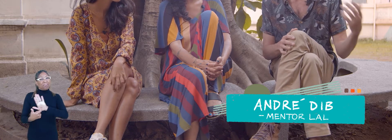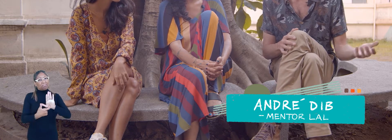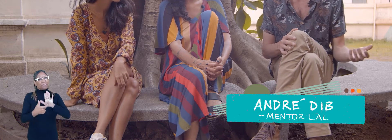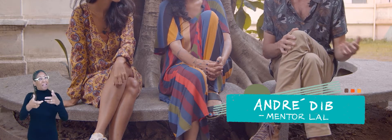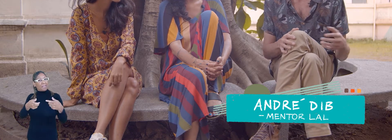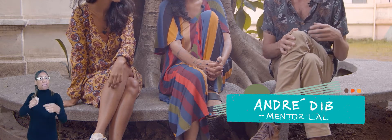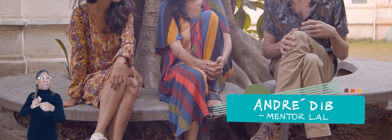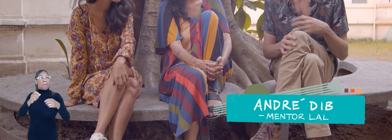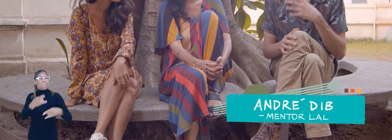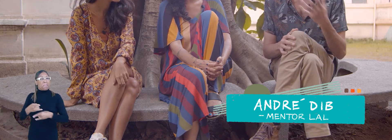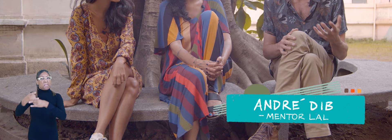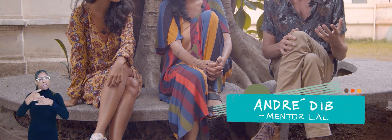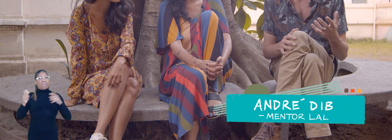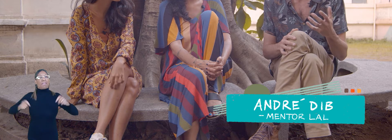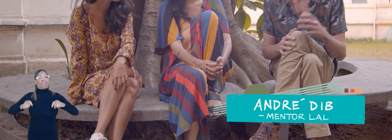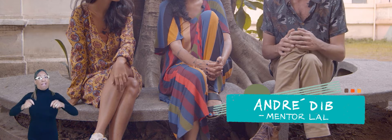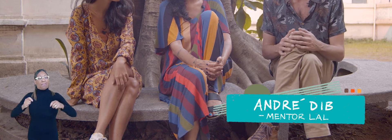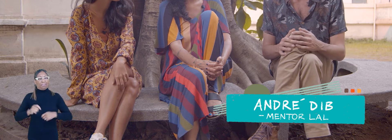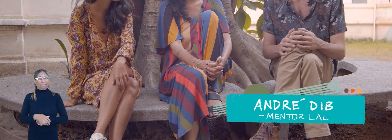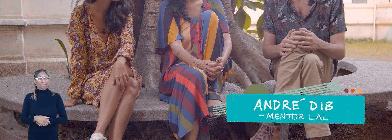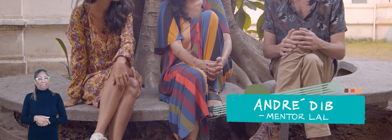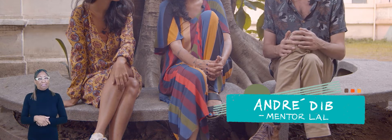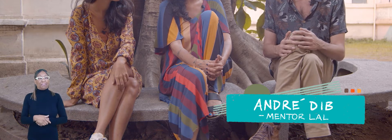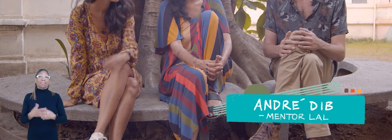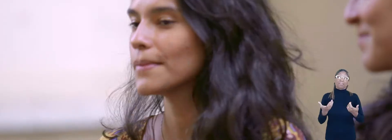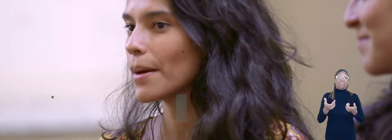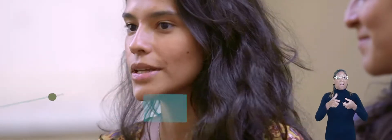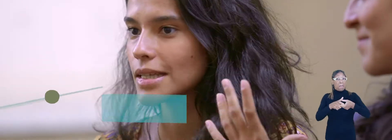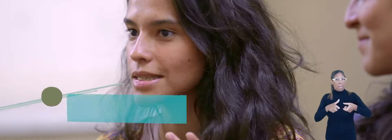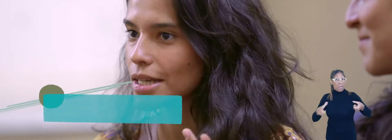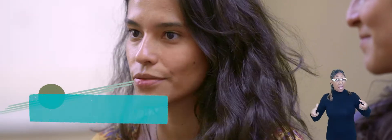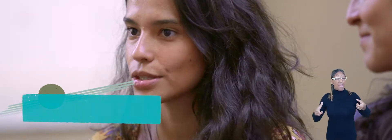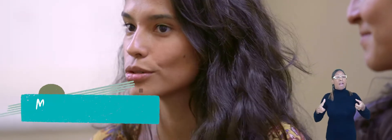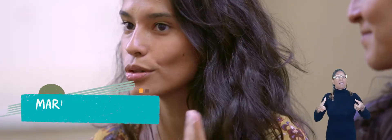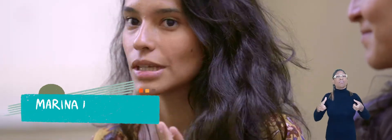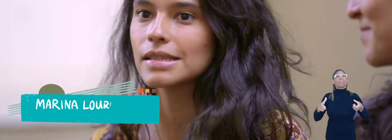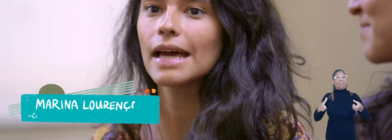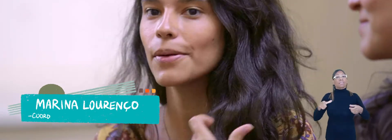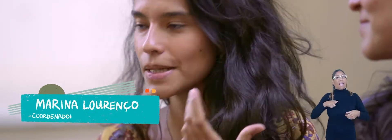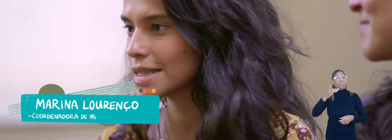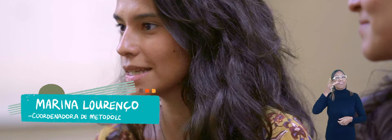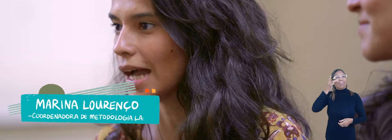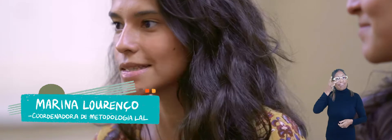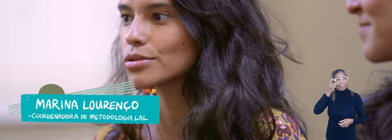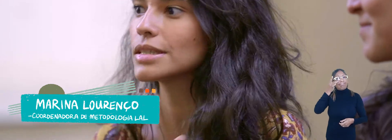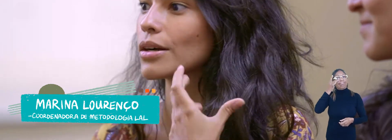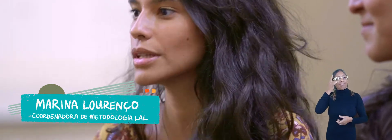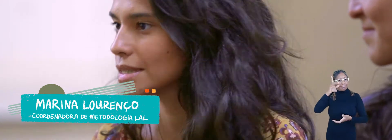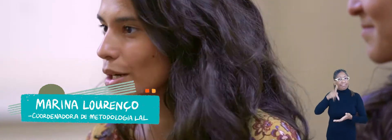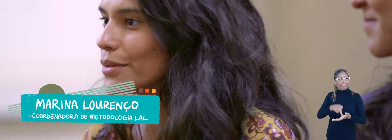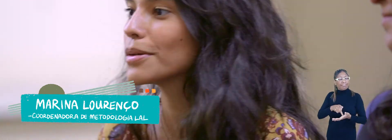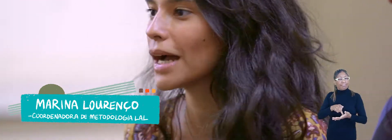que se adeque a essa situação de pandemia que a gente está vivendo agora. Marina Lourenço. A maioria das iniciativas de todos eles eram presenciais, né? As